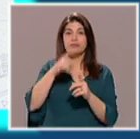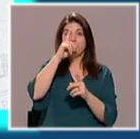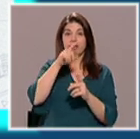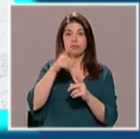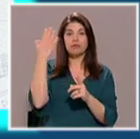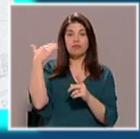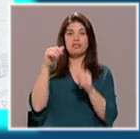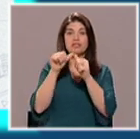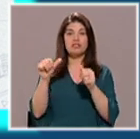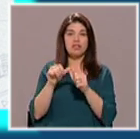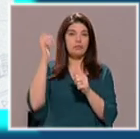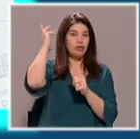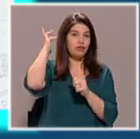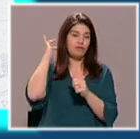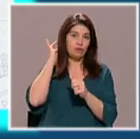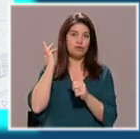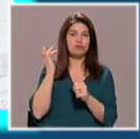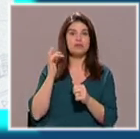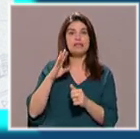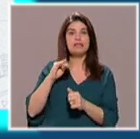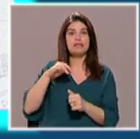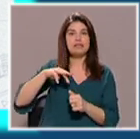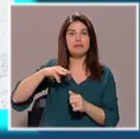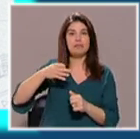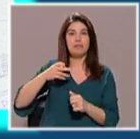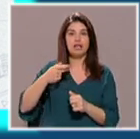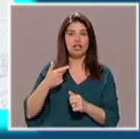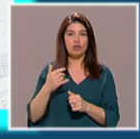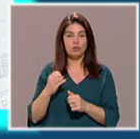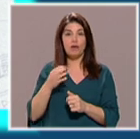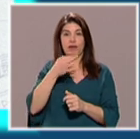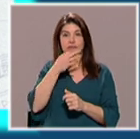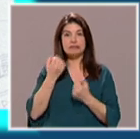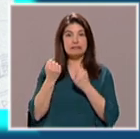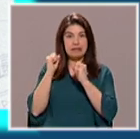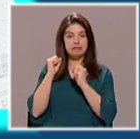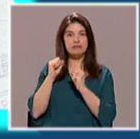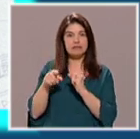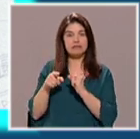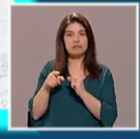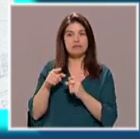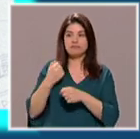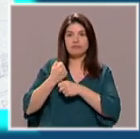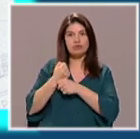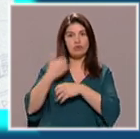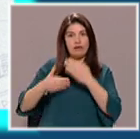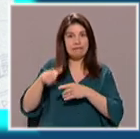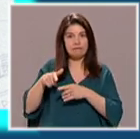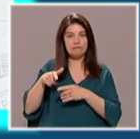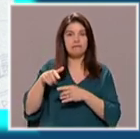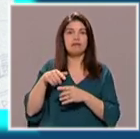simpático, o qual é acionado sempre em situações de stress e de emergência, falámos que uma das